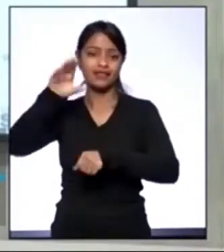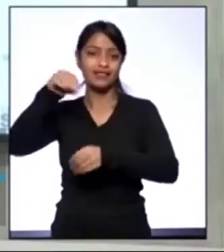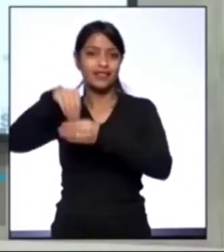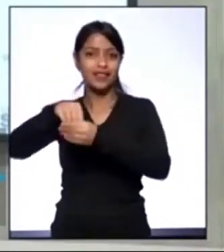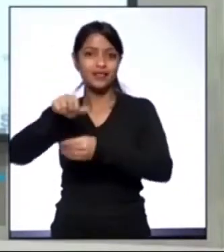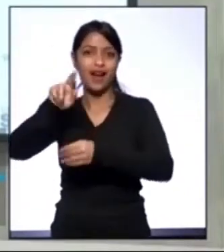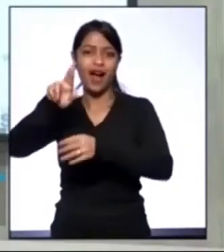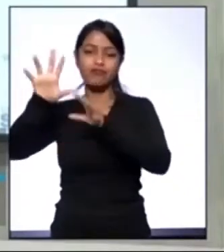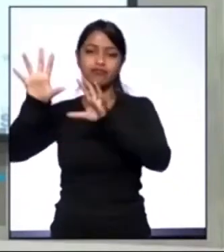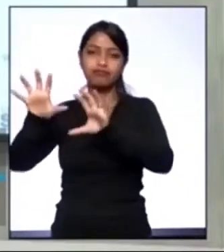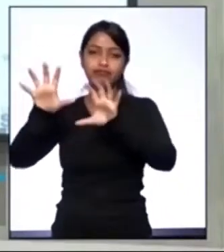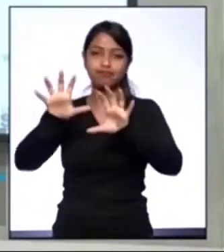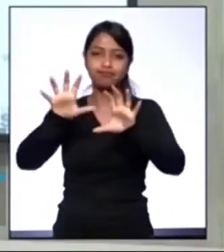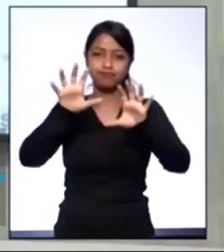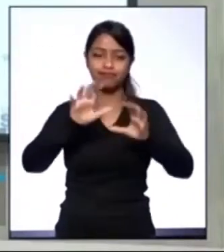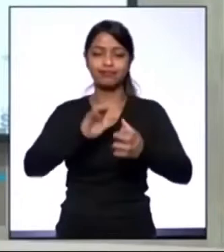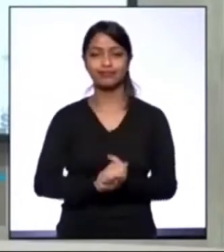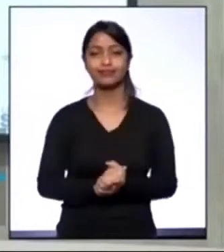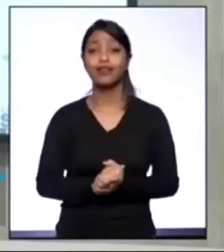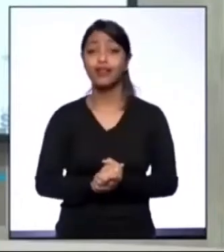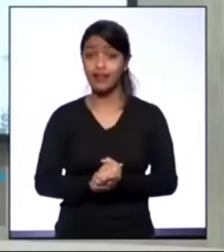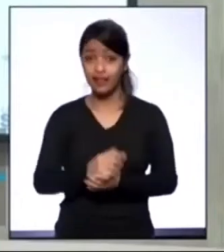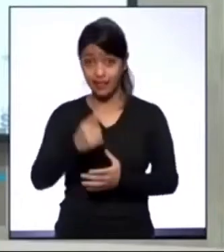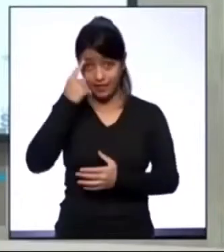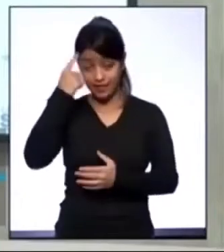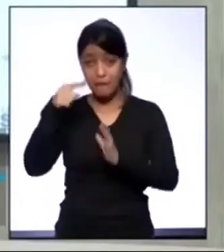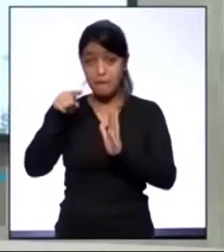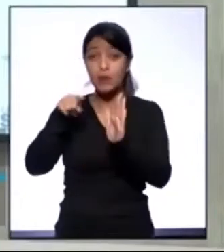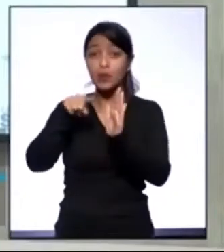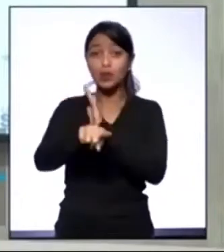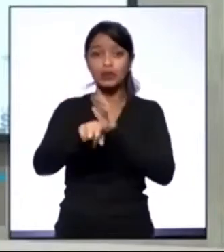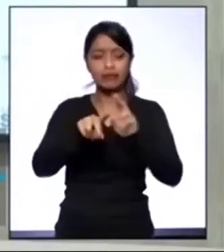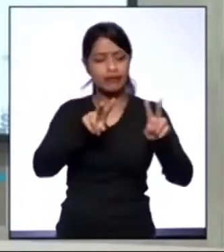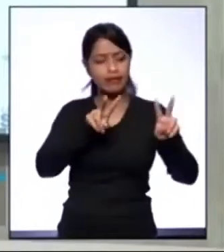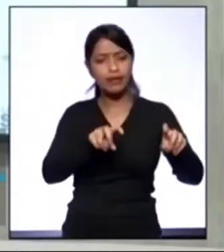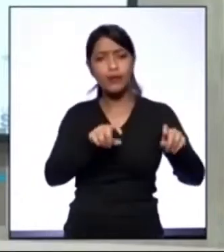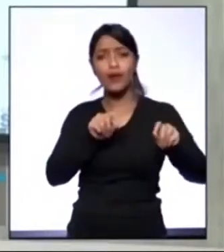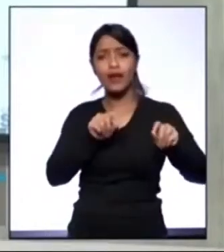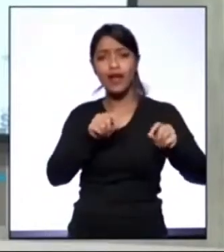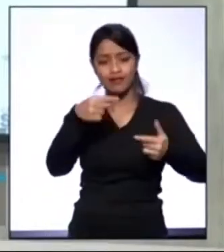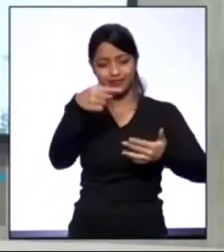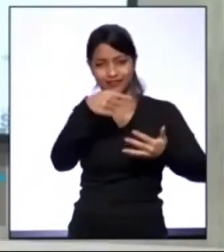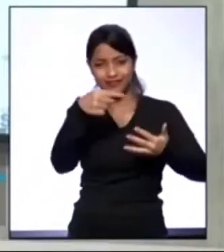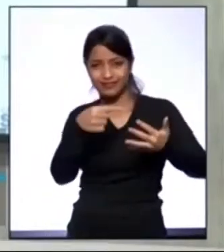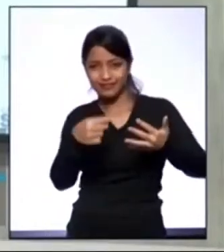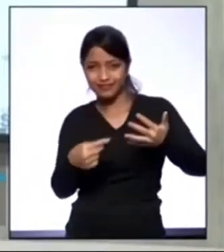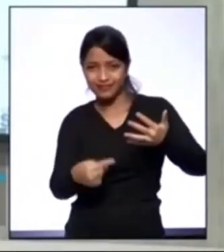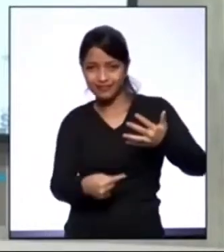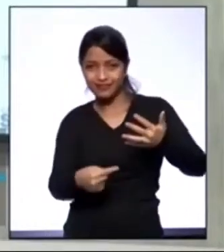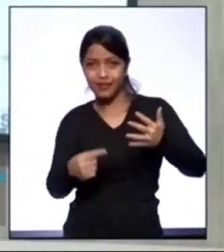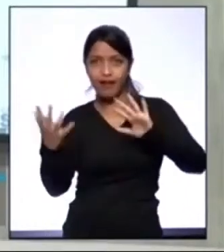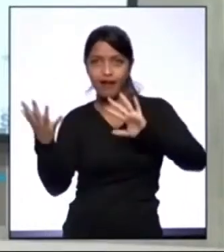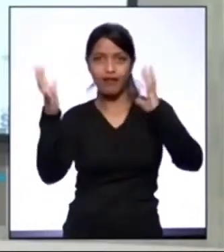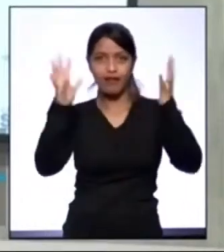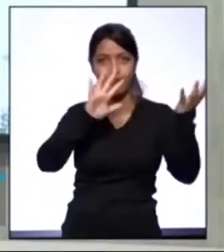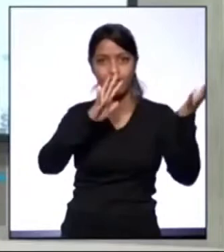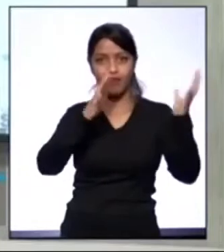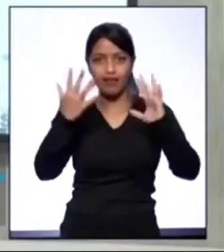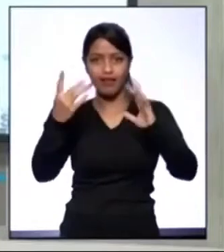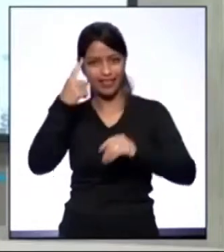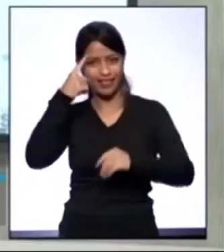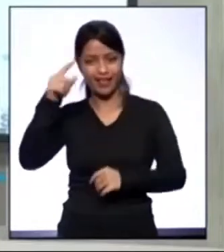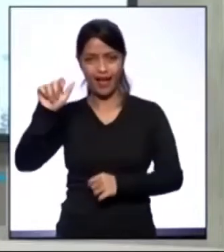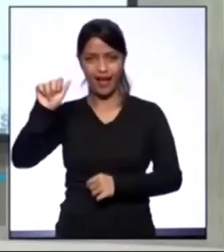quê? Fatores climáticos. Ele elencou aqui a altitude, não era a altitude o fator decisivo, não